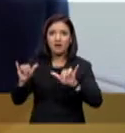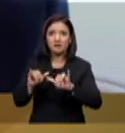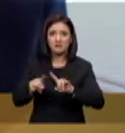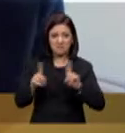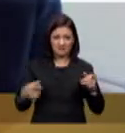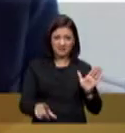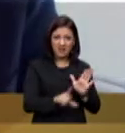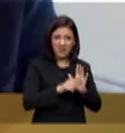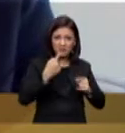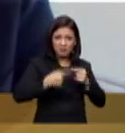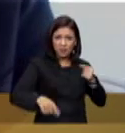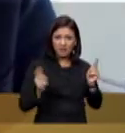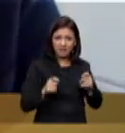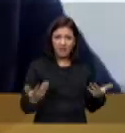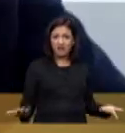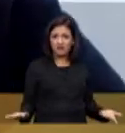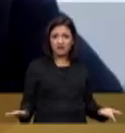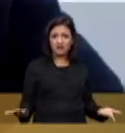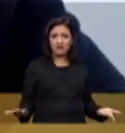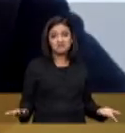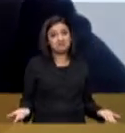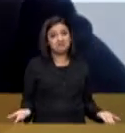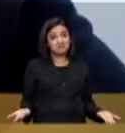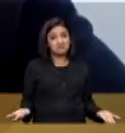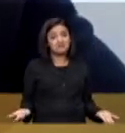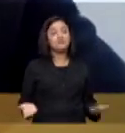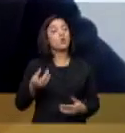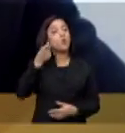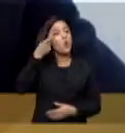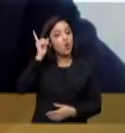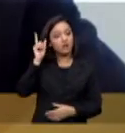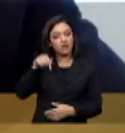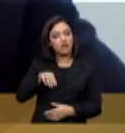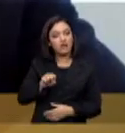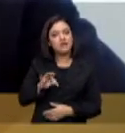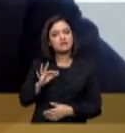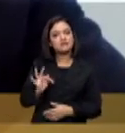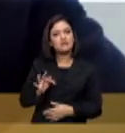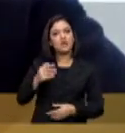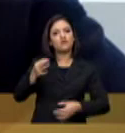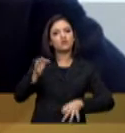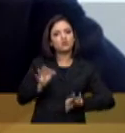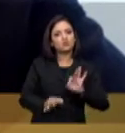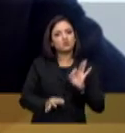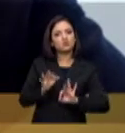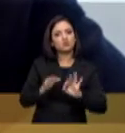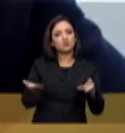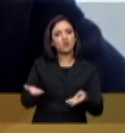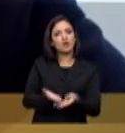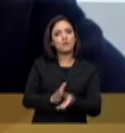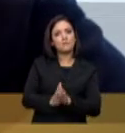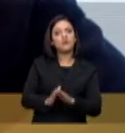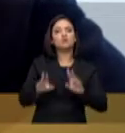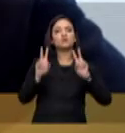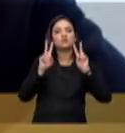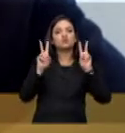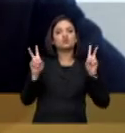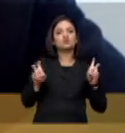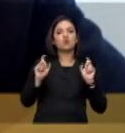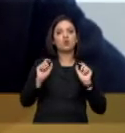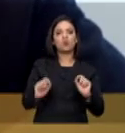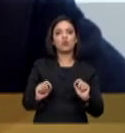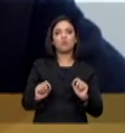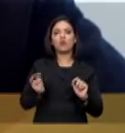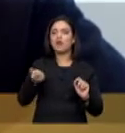funcionar? Ontem, esse Supremo falou muito e se referiu muito no julgamento a respeito da questão da importação